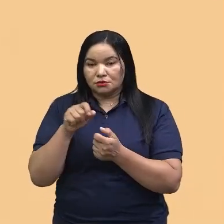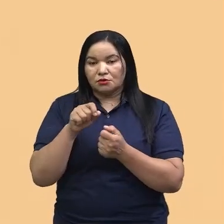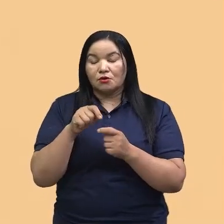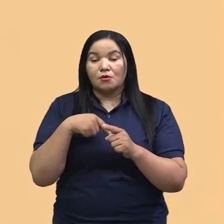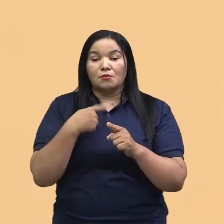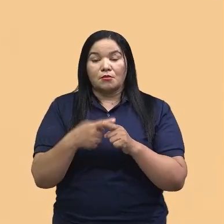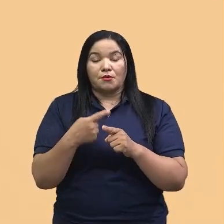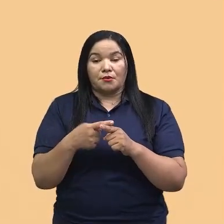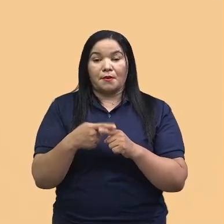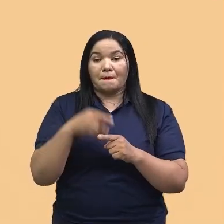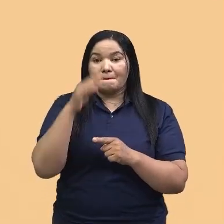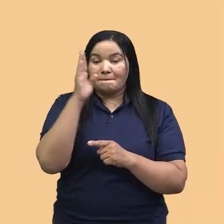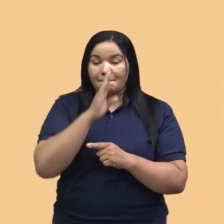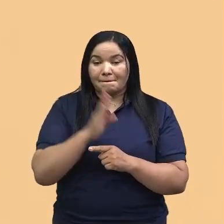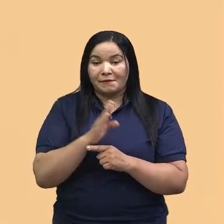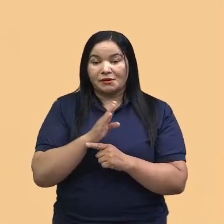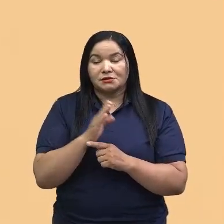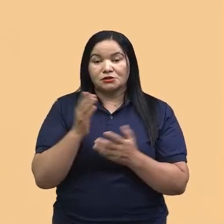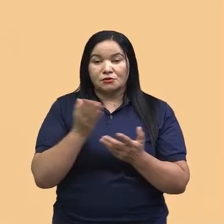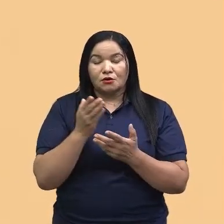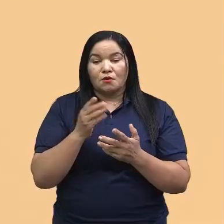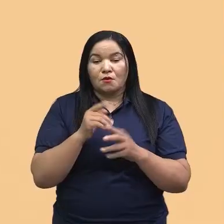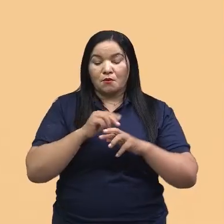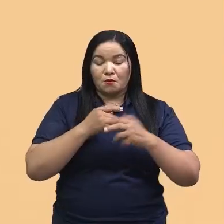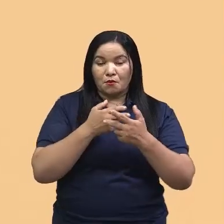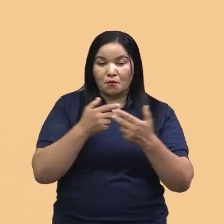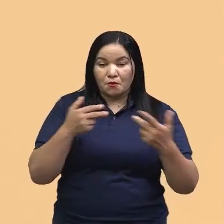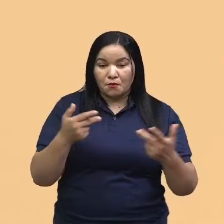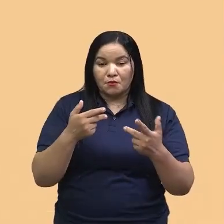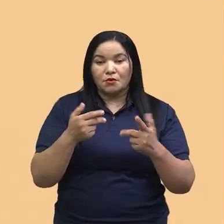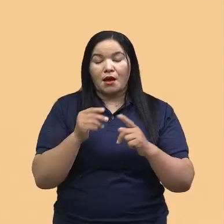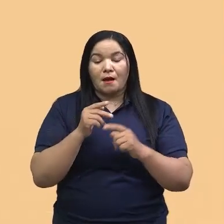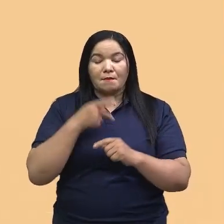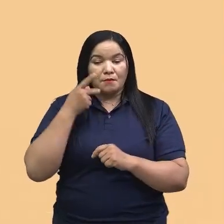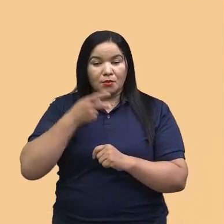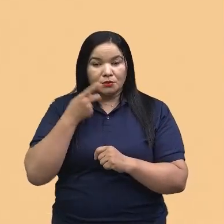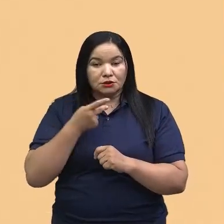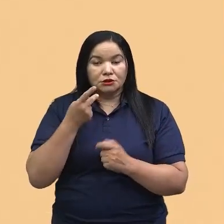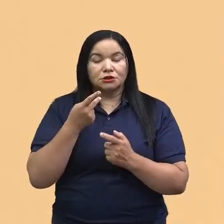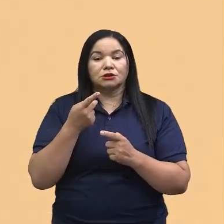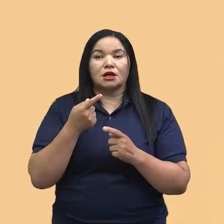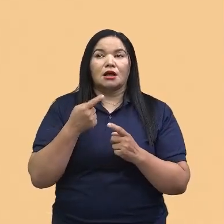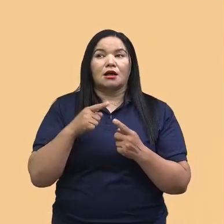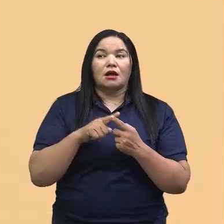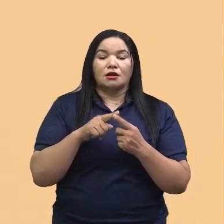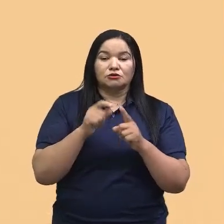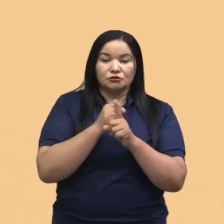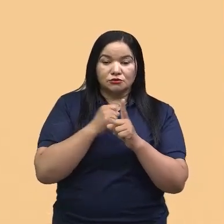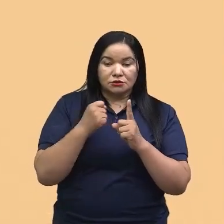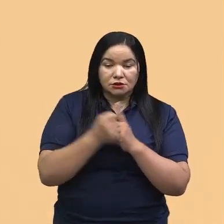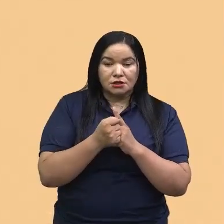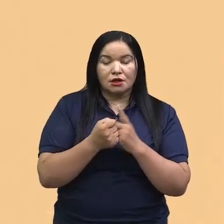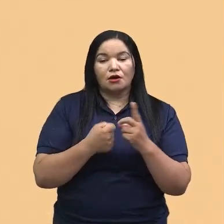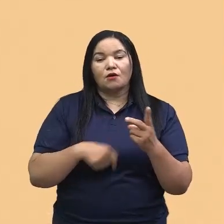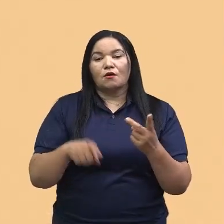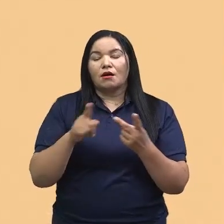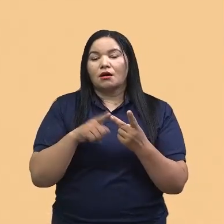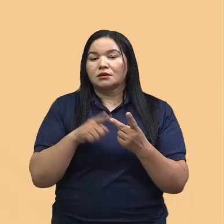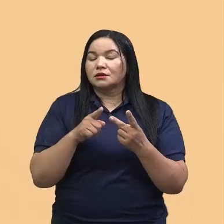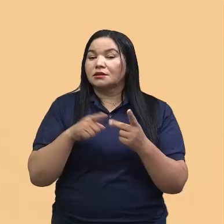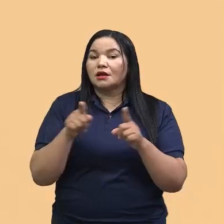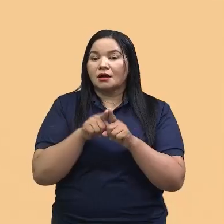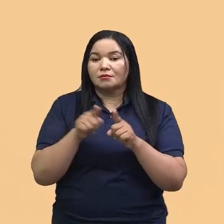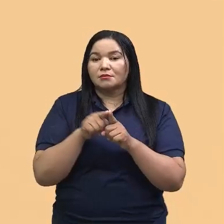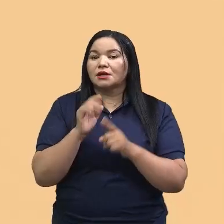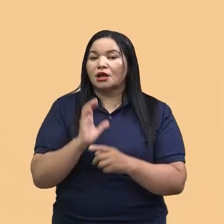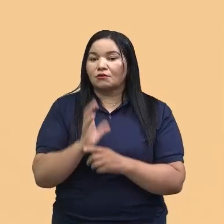Brasil, ele vai refletir nas suas camadas políticas, nas suas camadas sociais, aquilo que também está